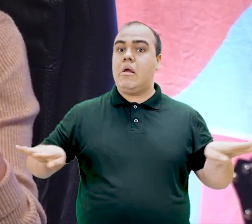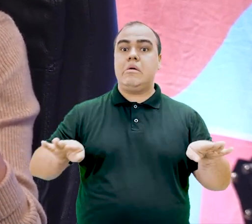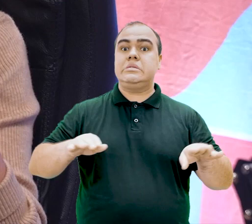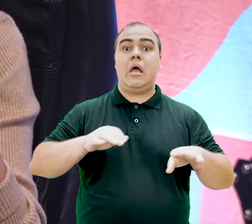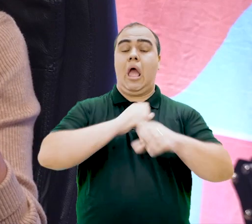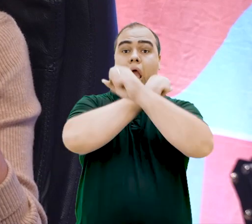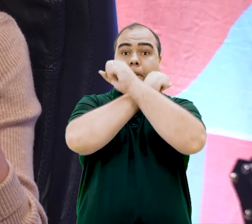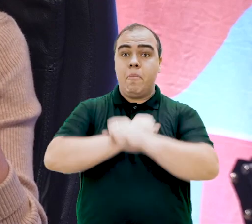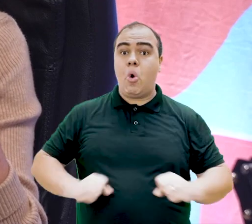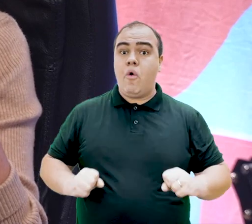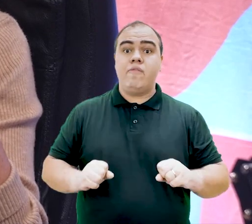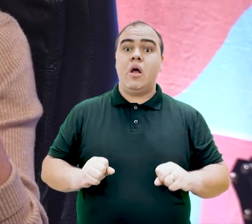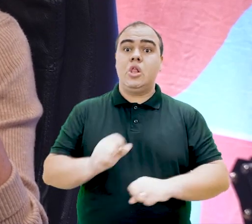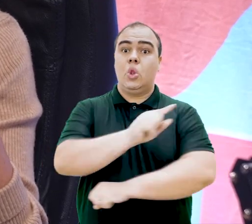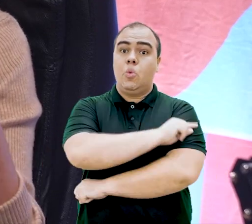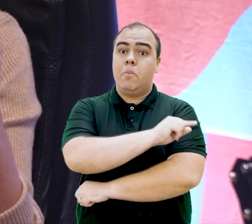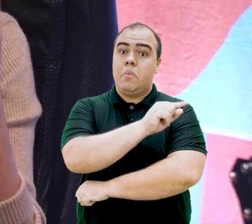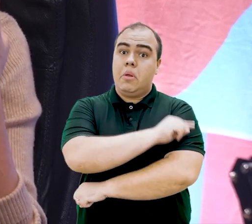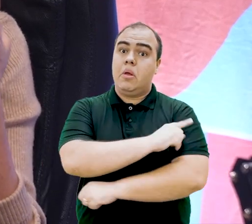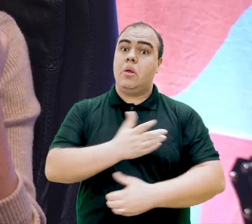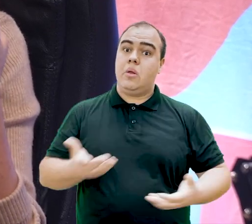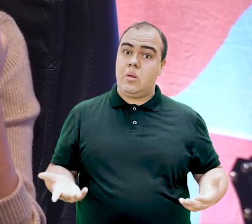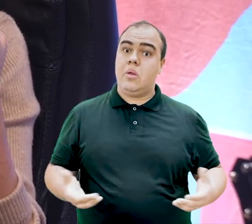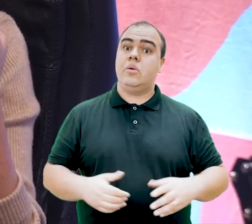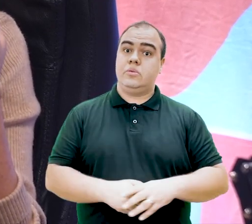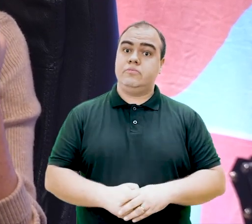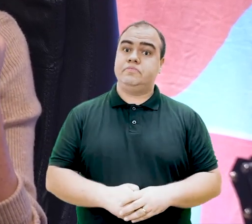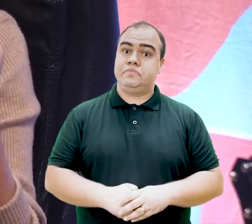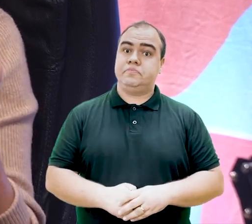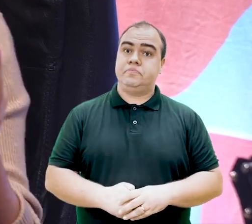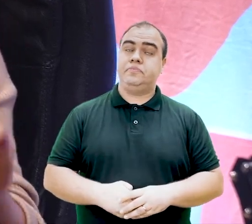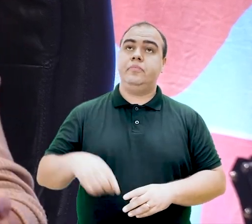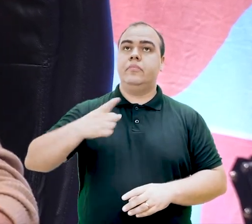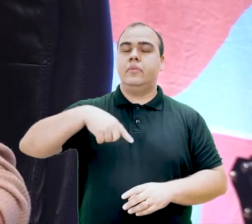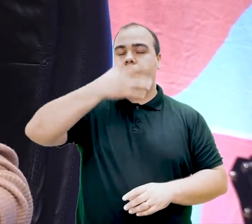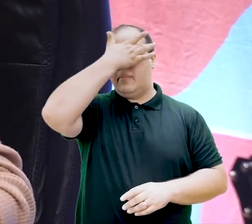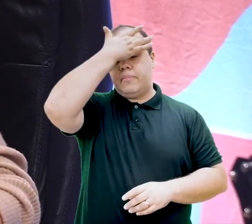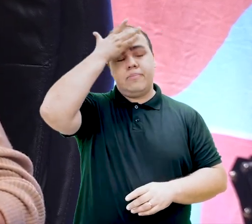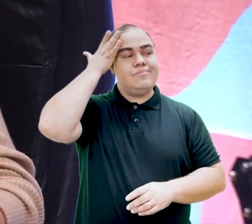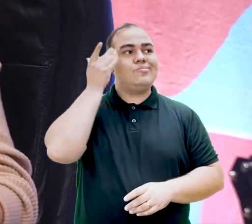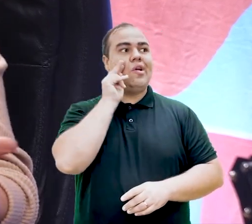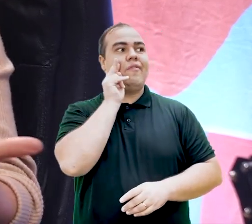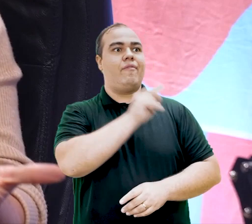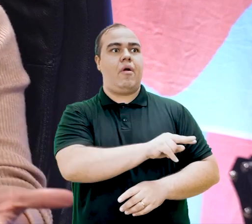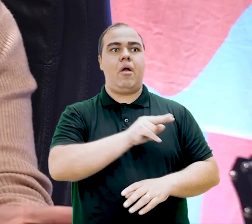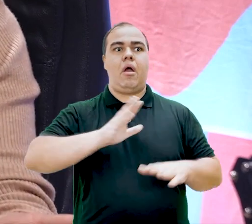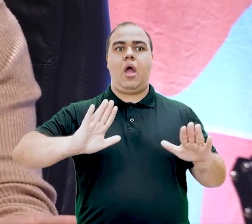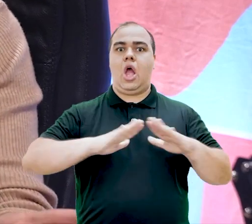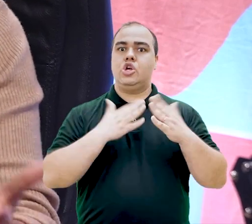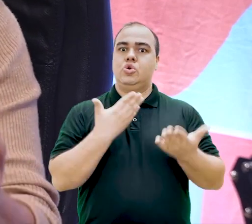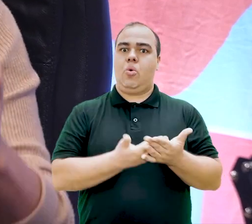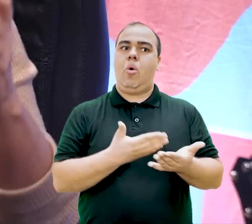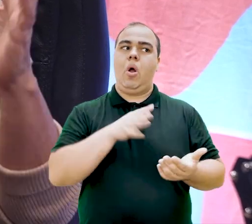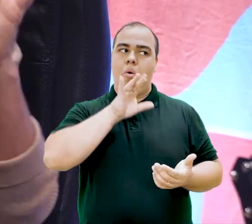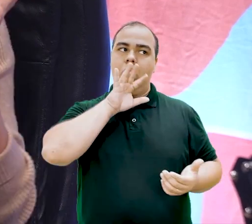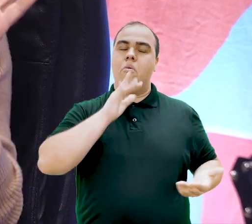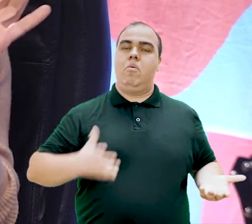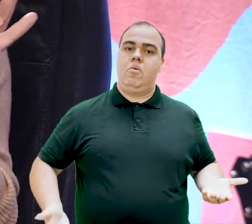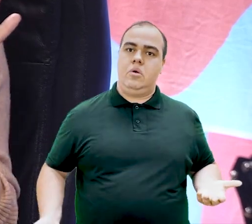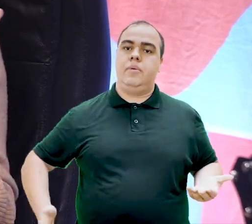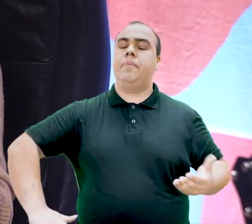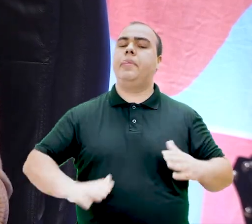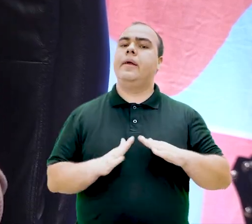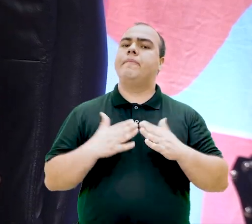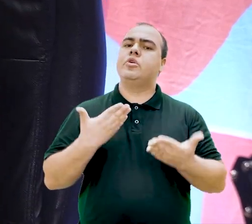no primeiro ano 60 70% se reprovavam no primeiro ano então quem tá reprovado a escola nesse caso bom essa